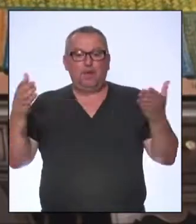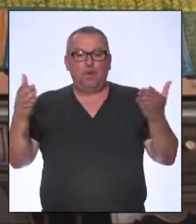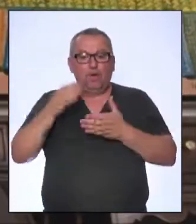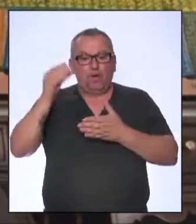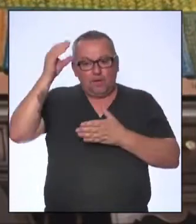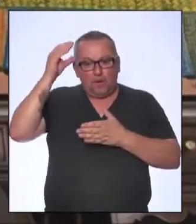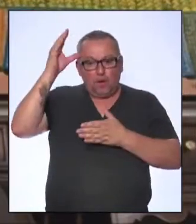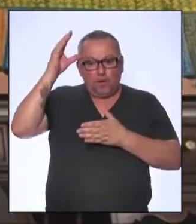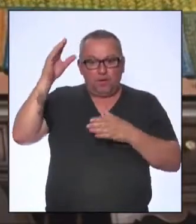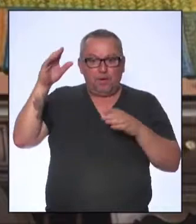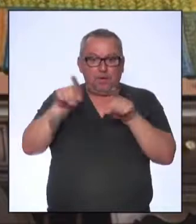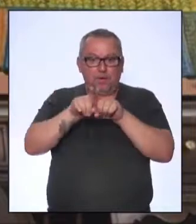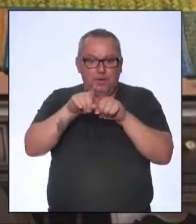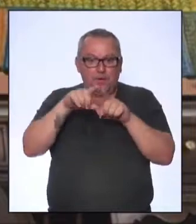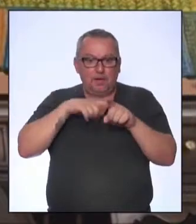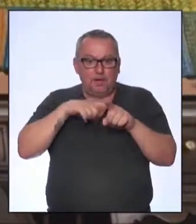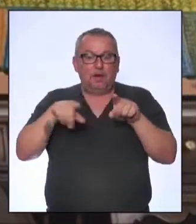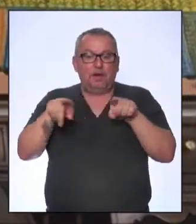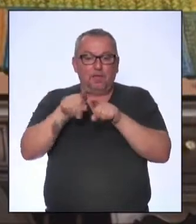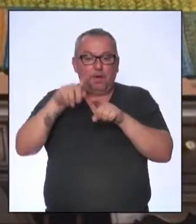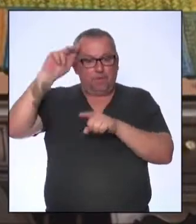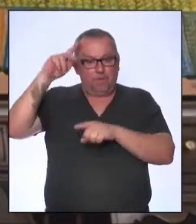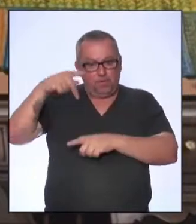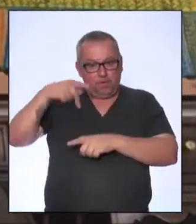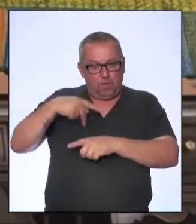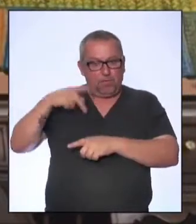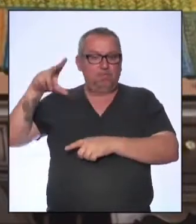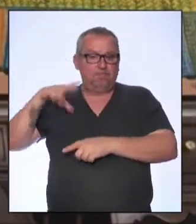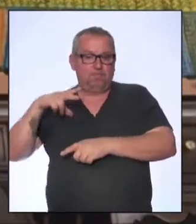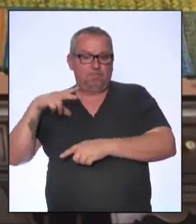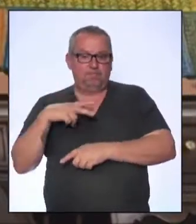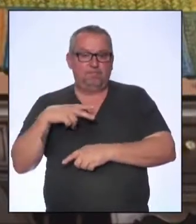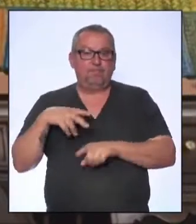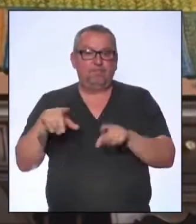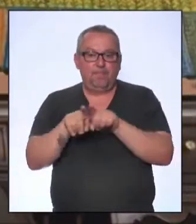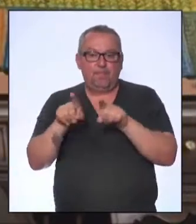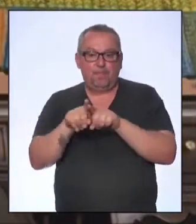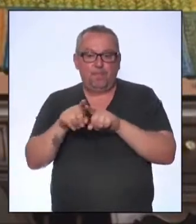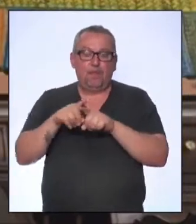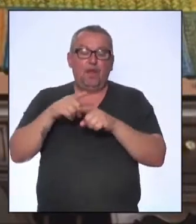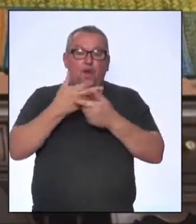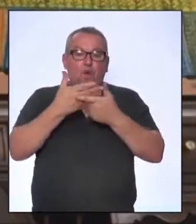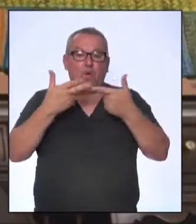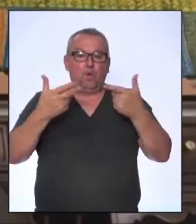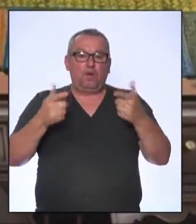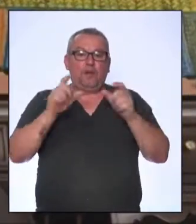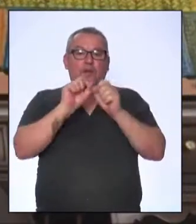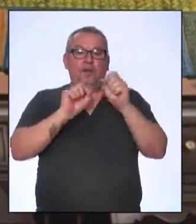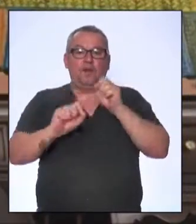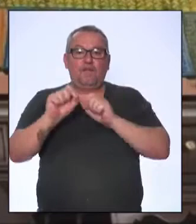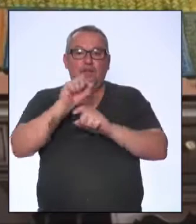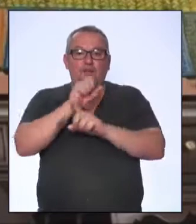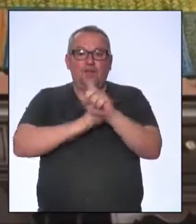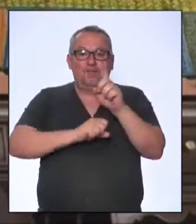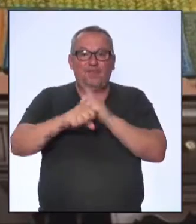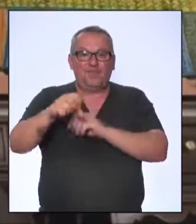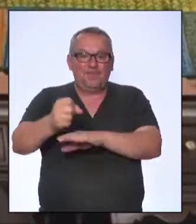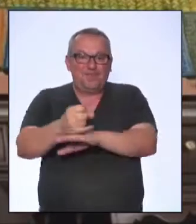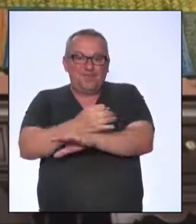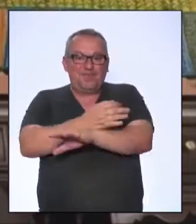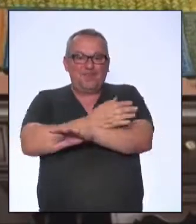competências interpessoais, intrapessoais, e inclusive elementos que quem faz socioemocional na